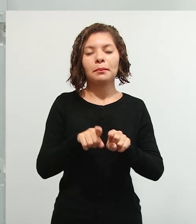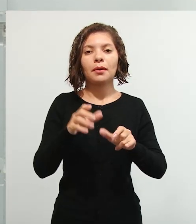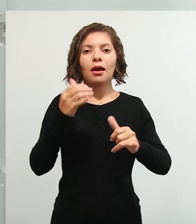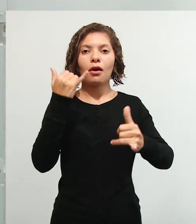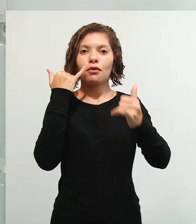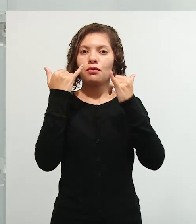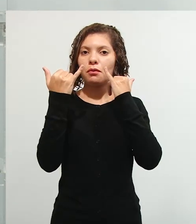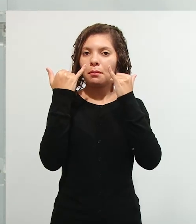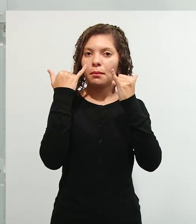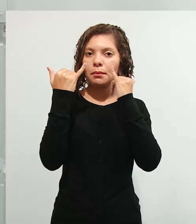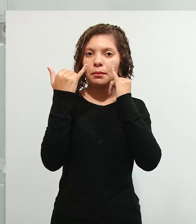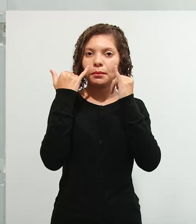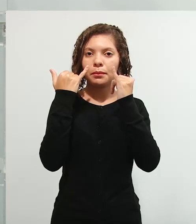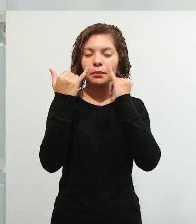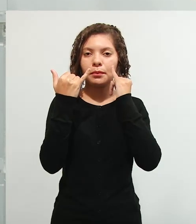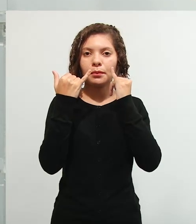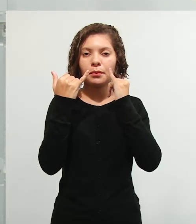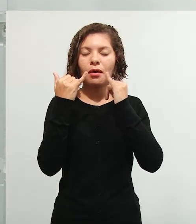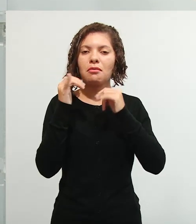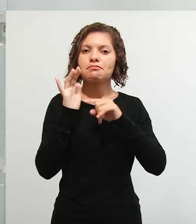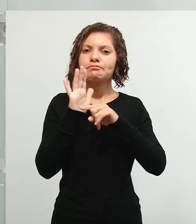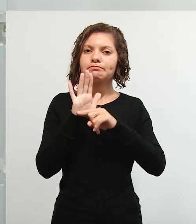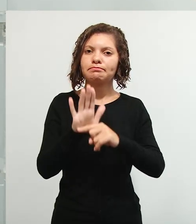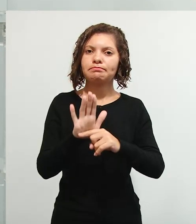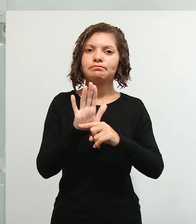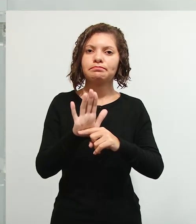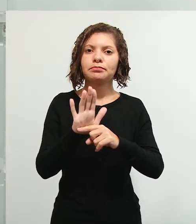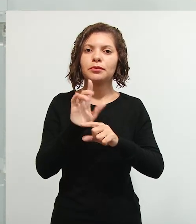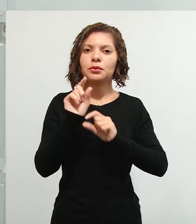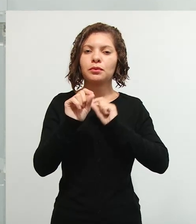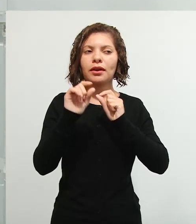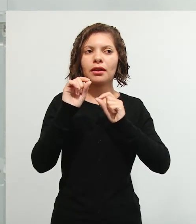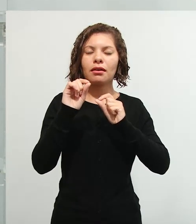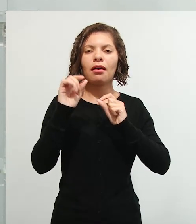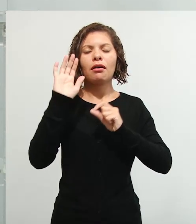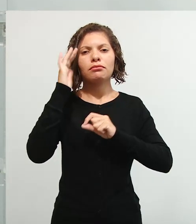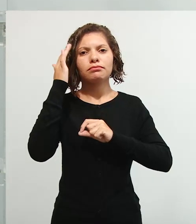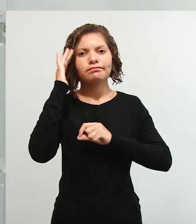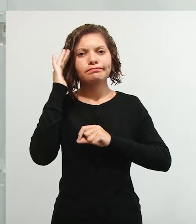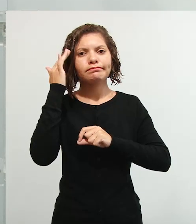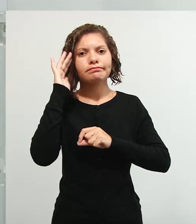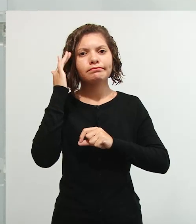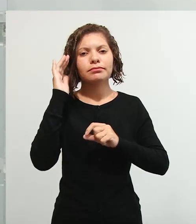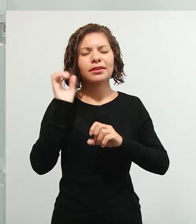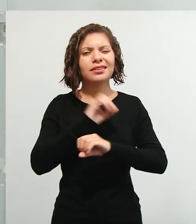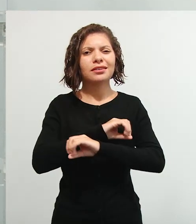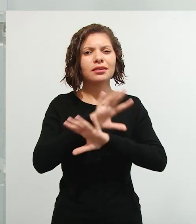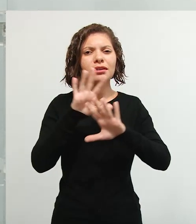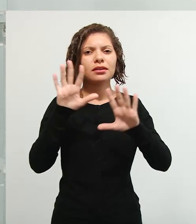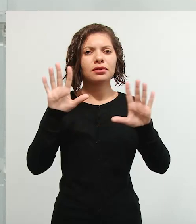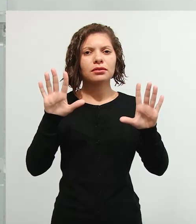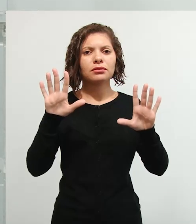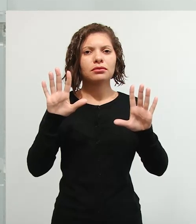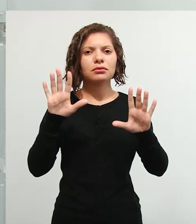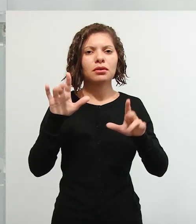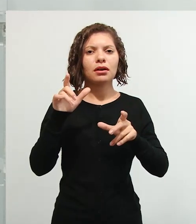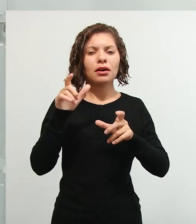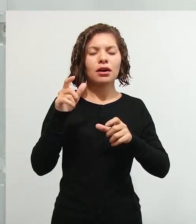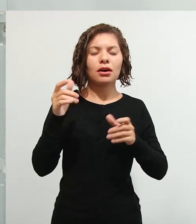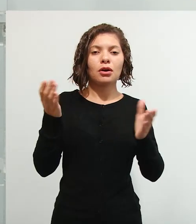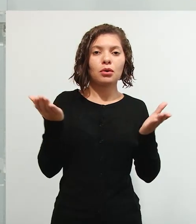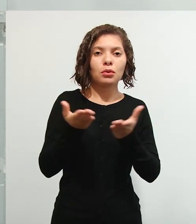informações ou direcionamentos como este nos auxiliam a melhor compreender a presença